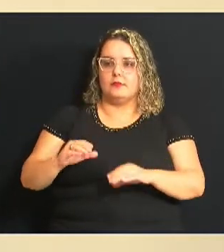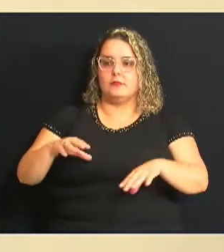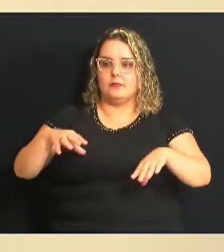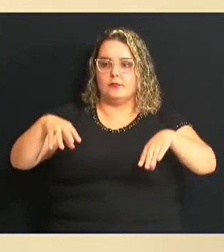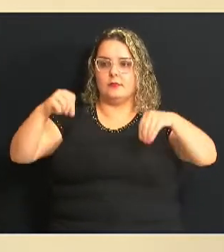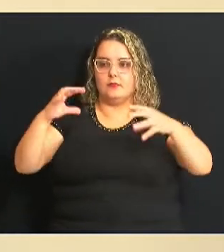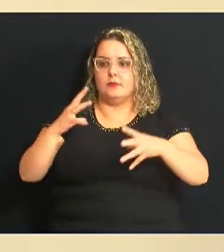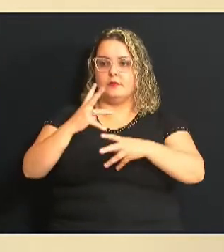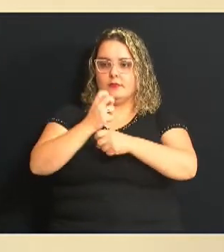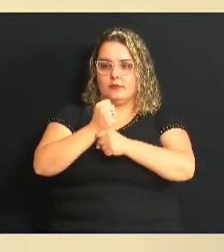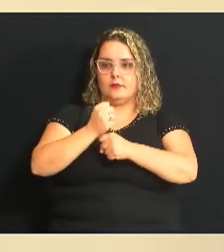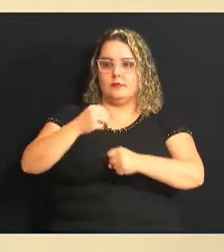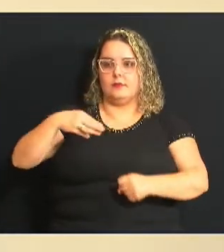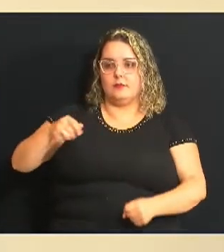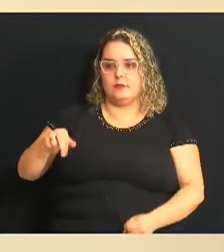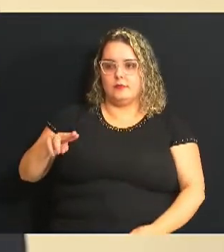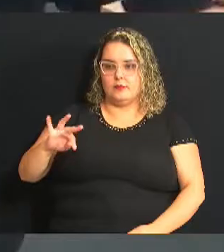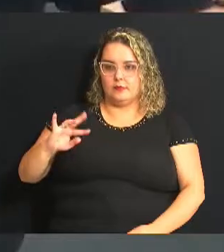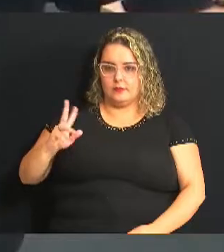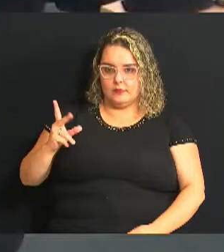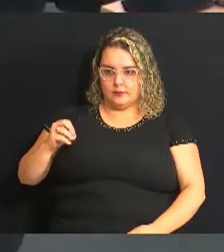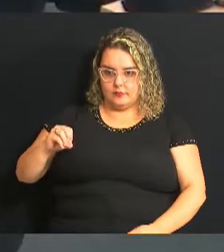de Martinho Lutero.